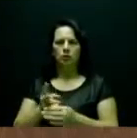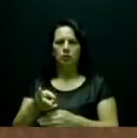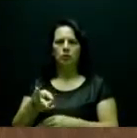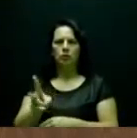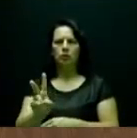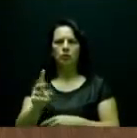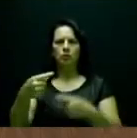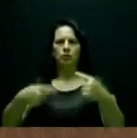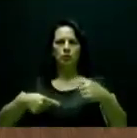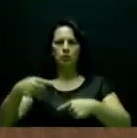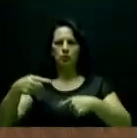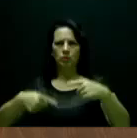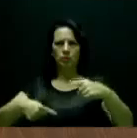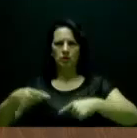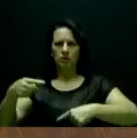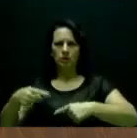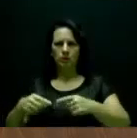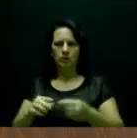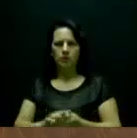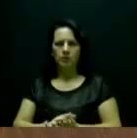Continua em discussão.